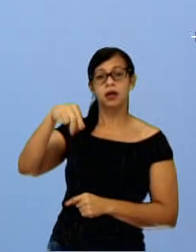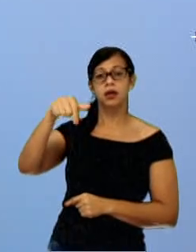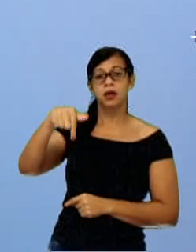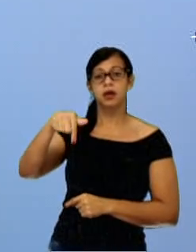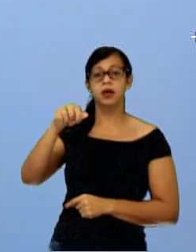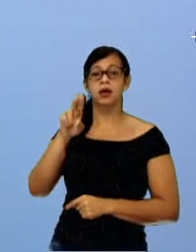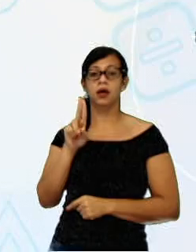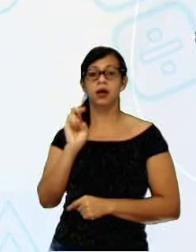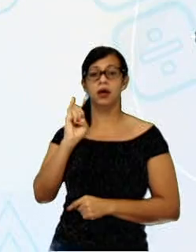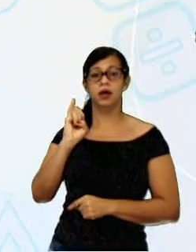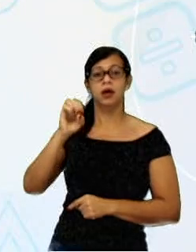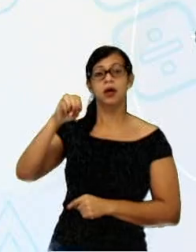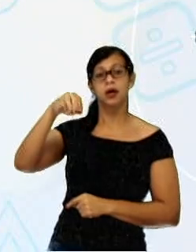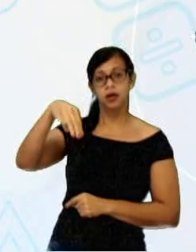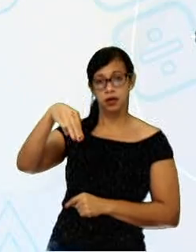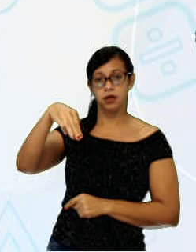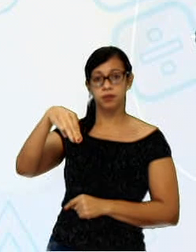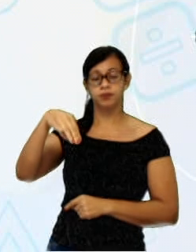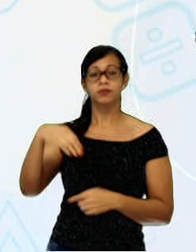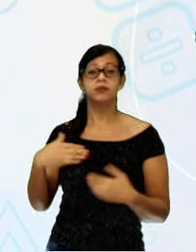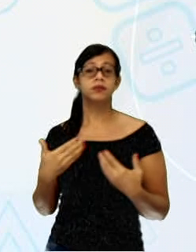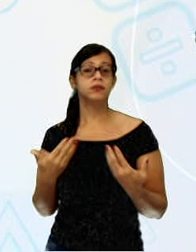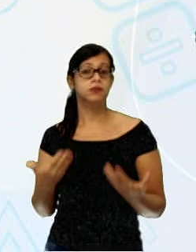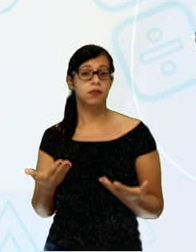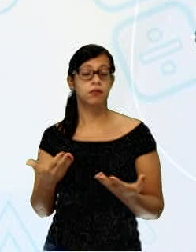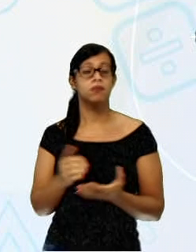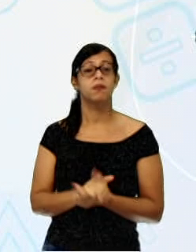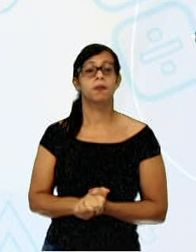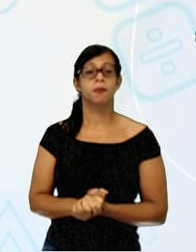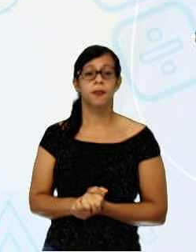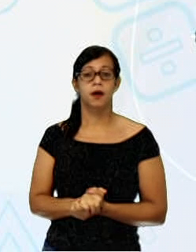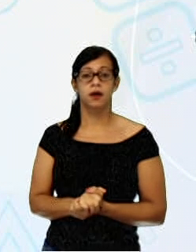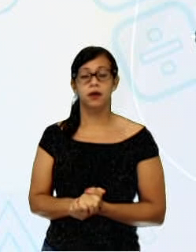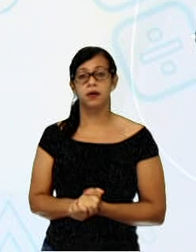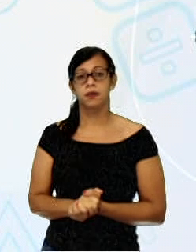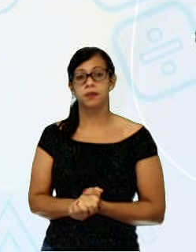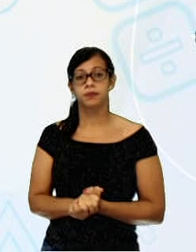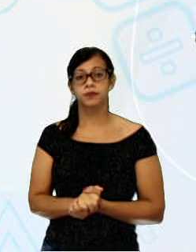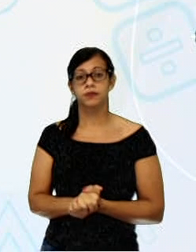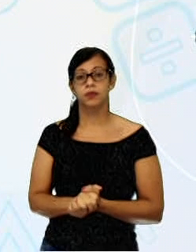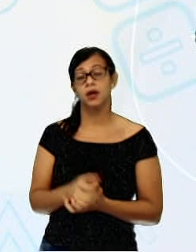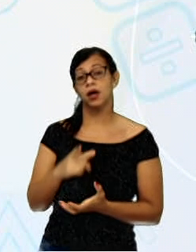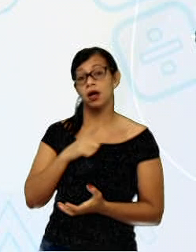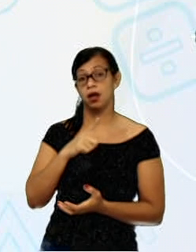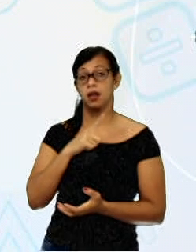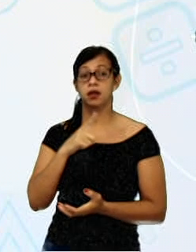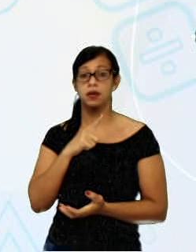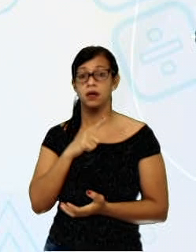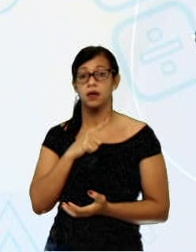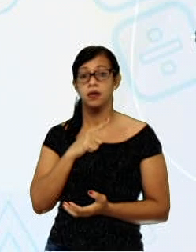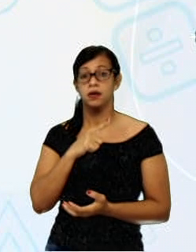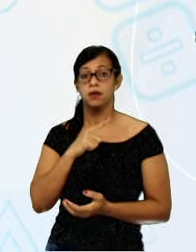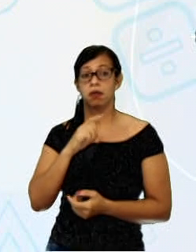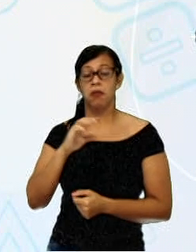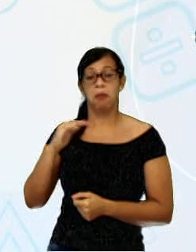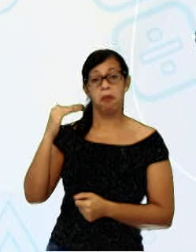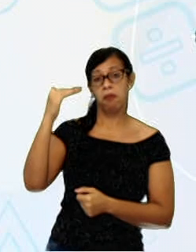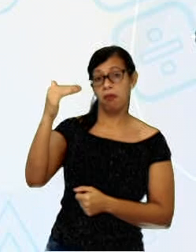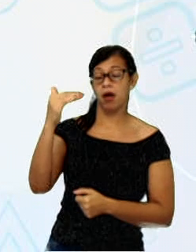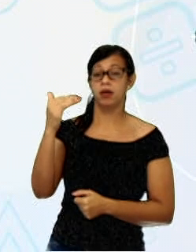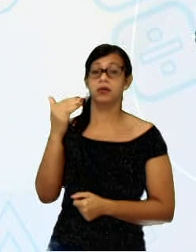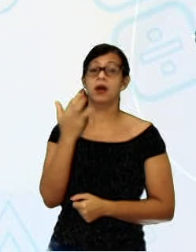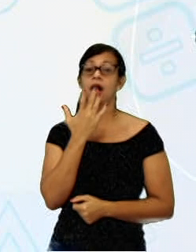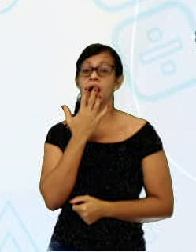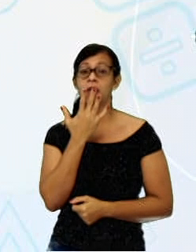nanquim. Né? Então, assim, ela geralmente ela é monocromática, né? Assim, ela tem mais a cor preta, a cor escura. Então, as pinturas